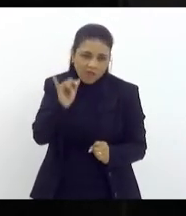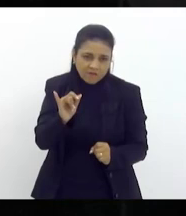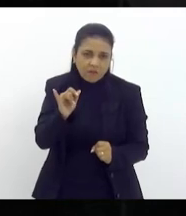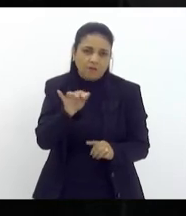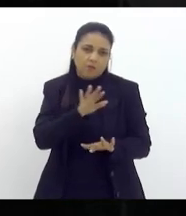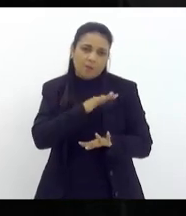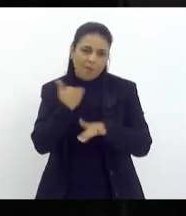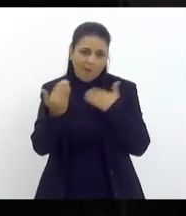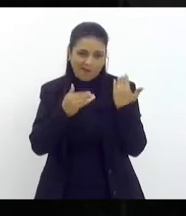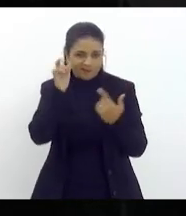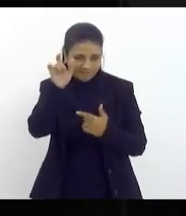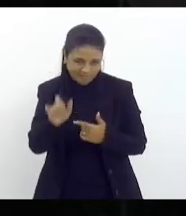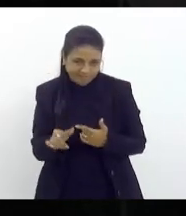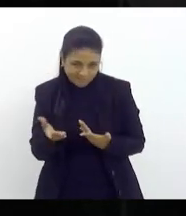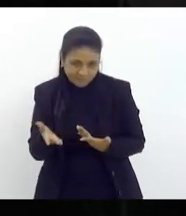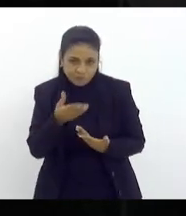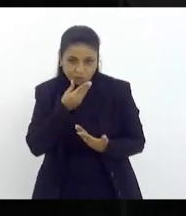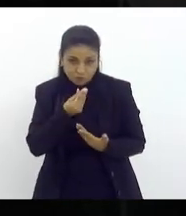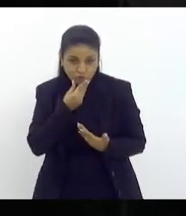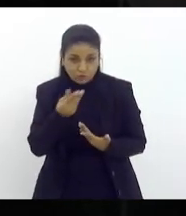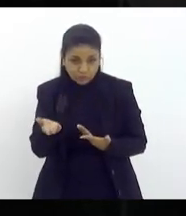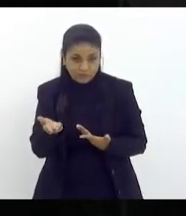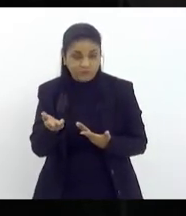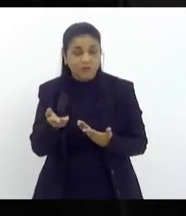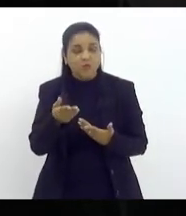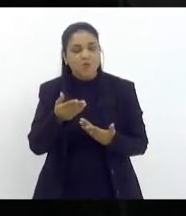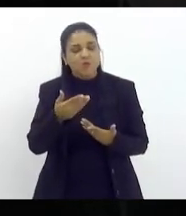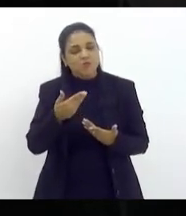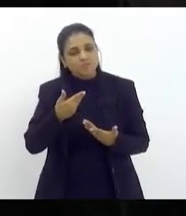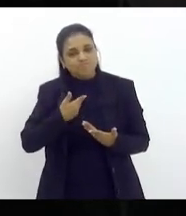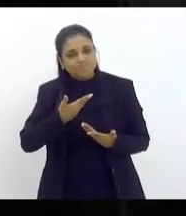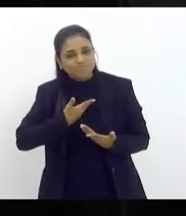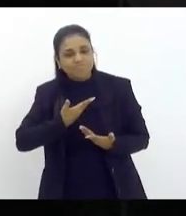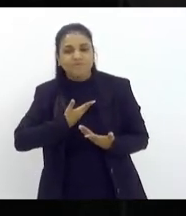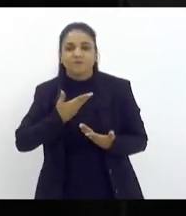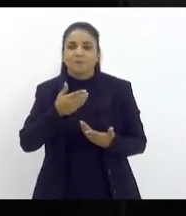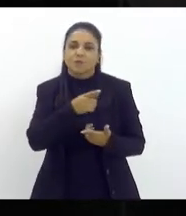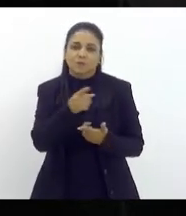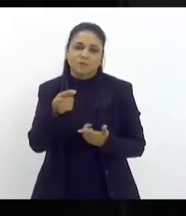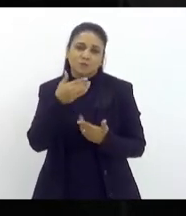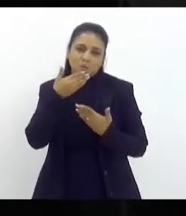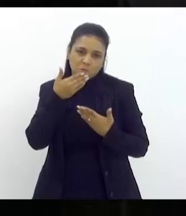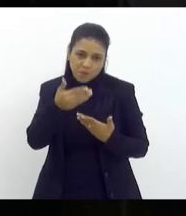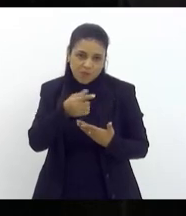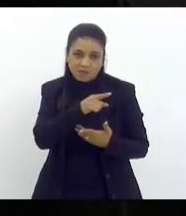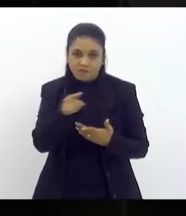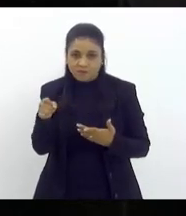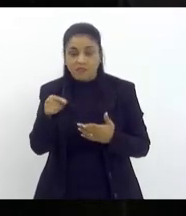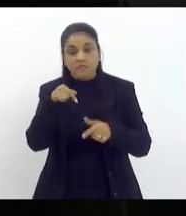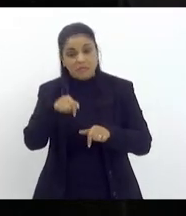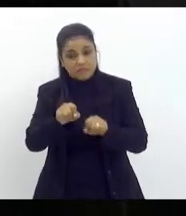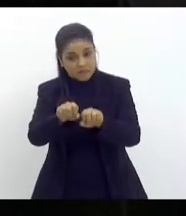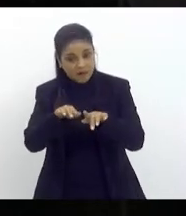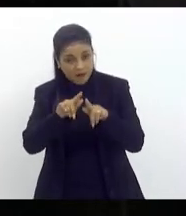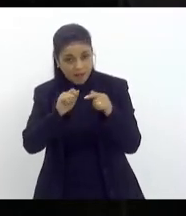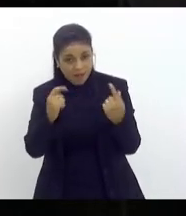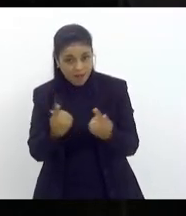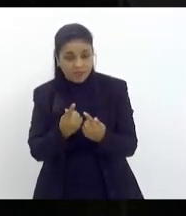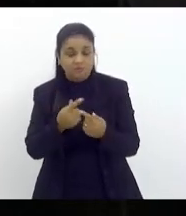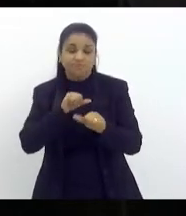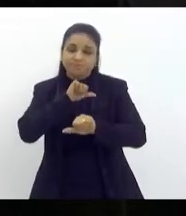um dos meus colegas nessa jornada eu acho que juntamente E aqui nessa casa a gente pode transformar o Rio de Janeiro